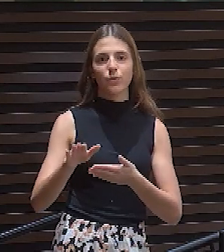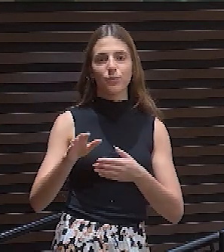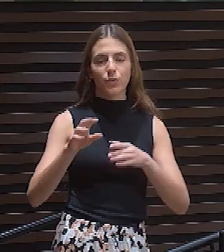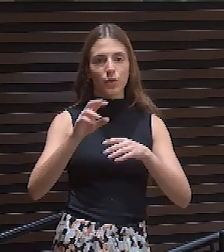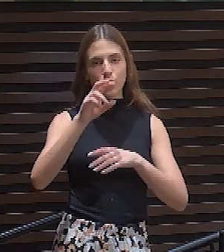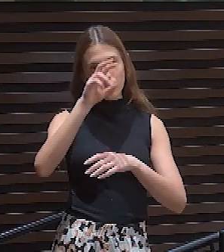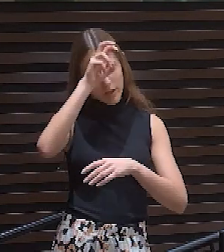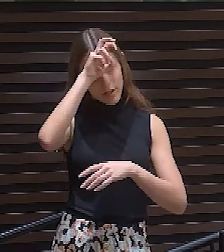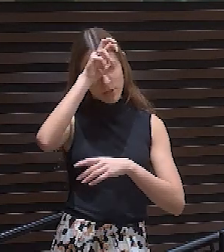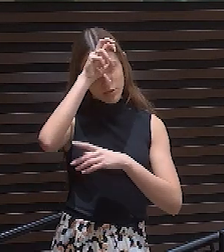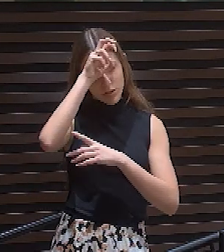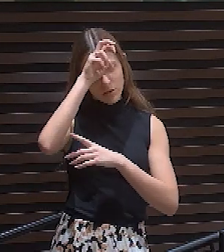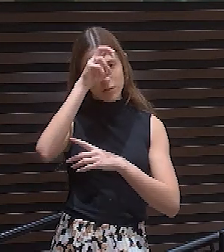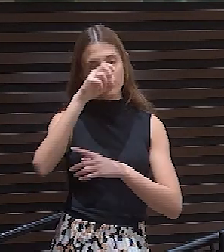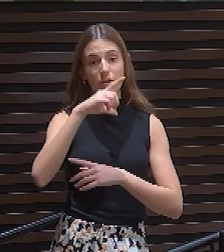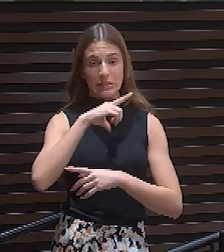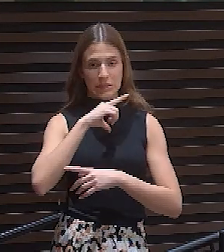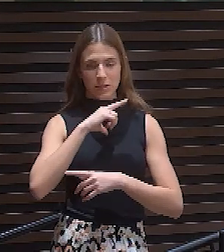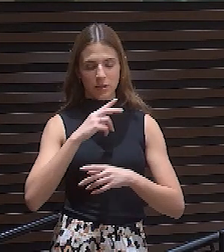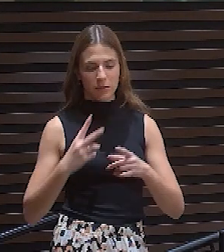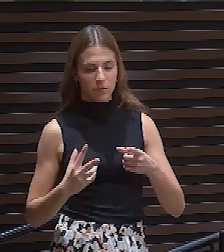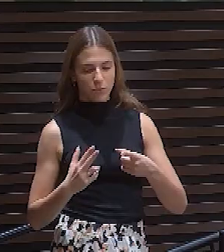tinham circuncidado.